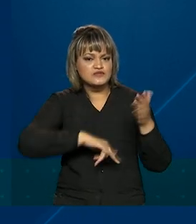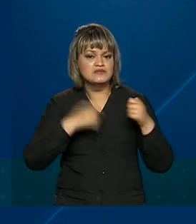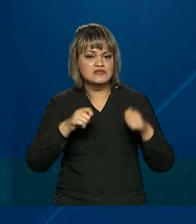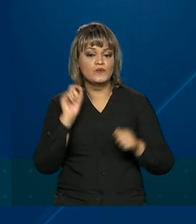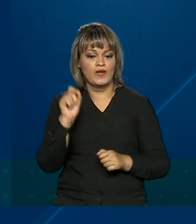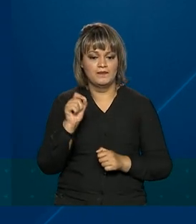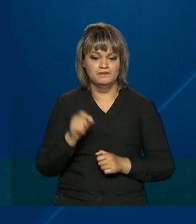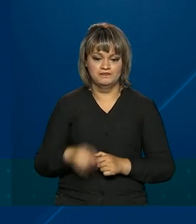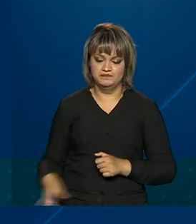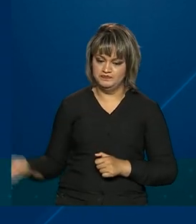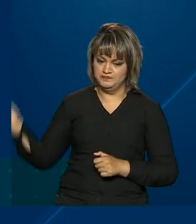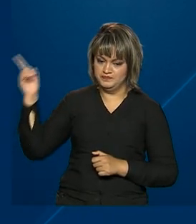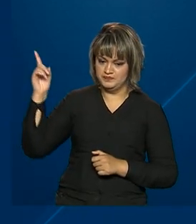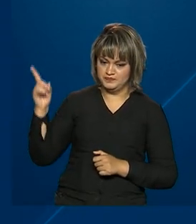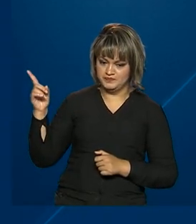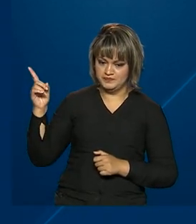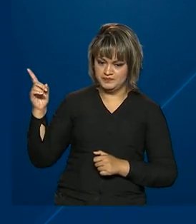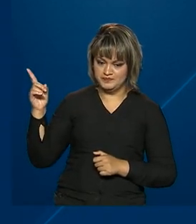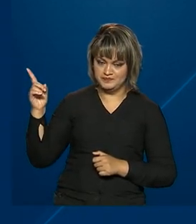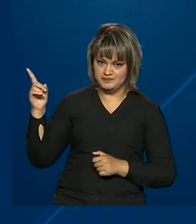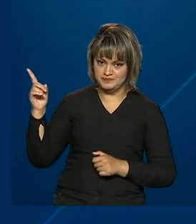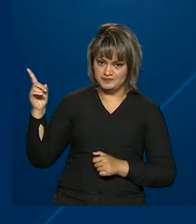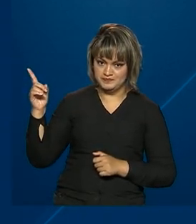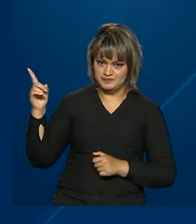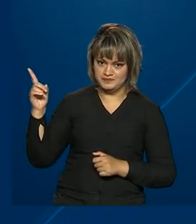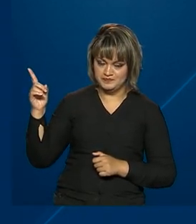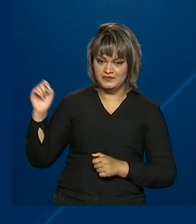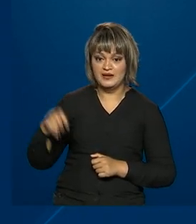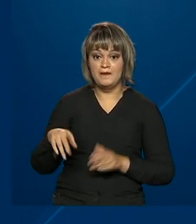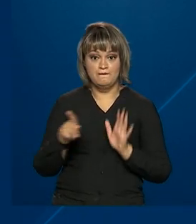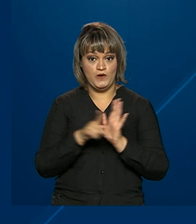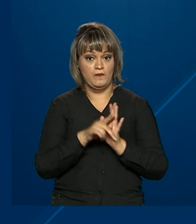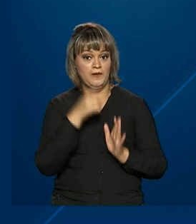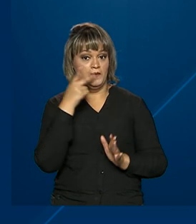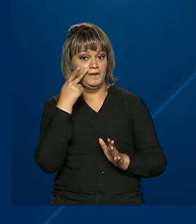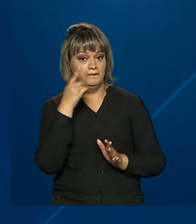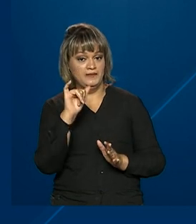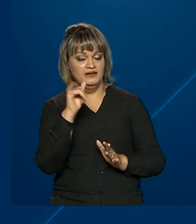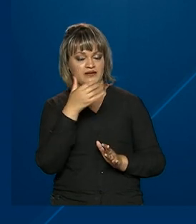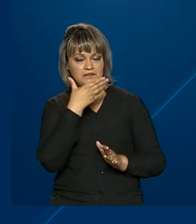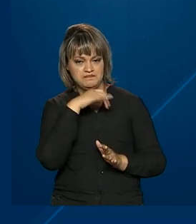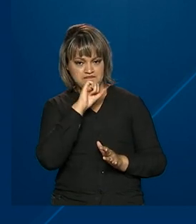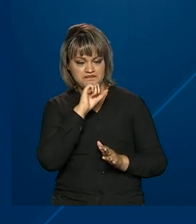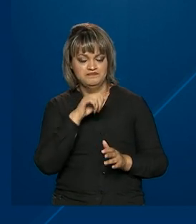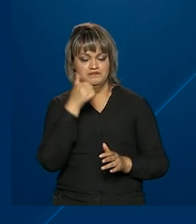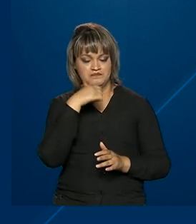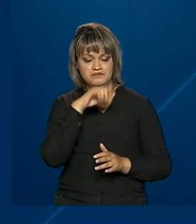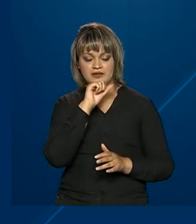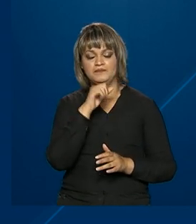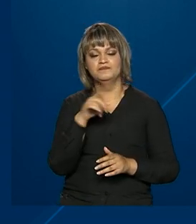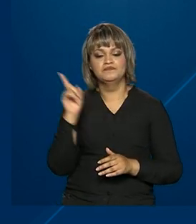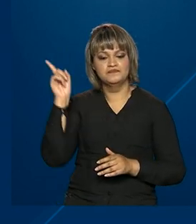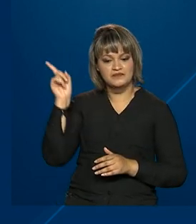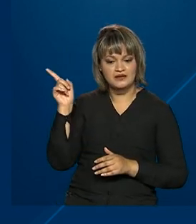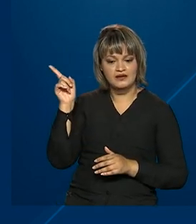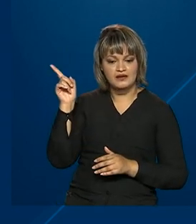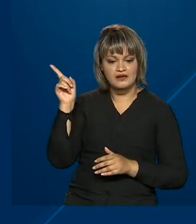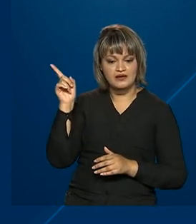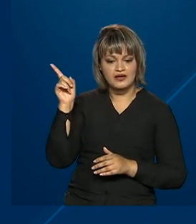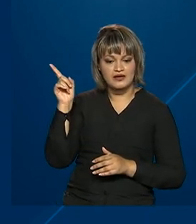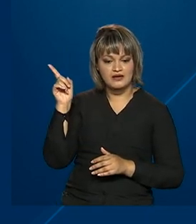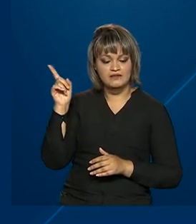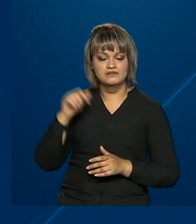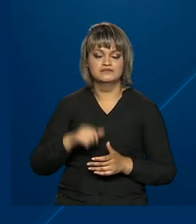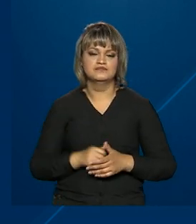é preciso do documento dos pais da criança, como RG, CNH ou passaporte, e da declaração de